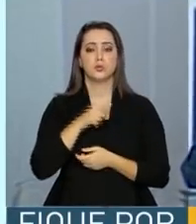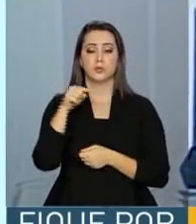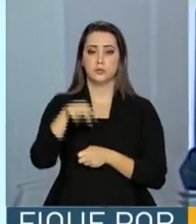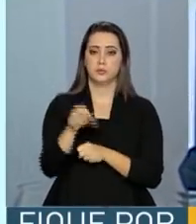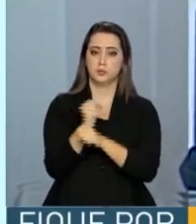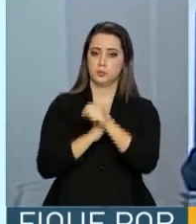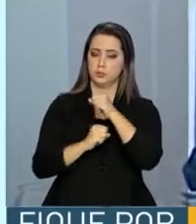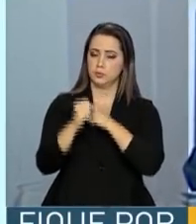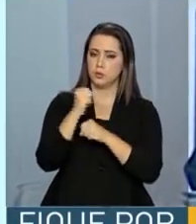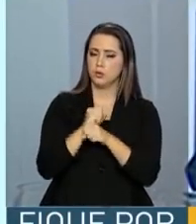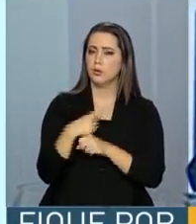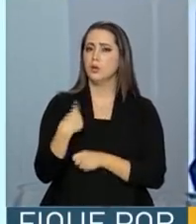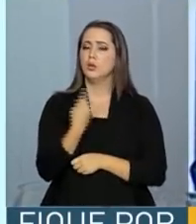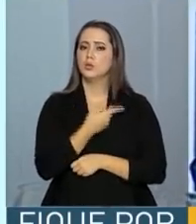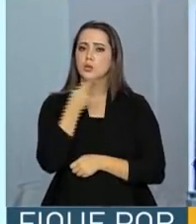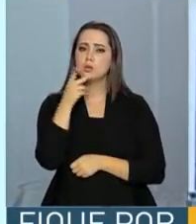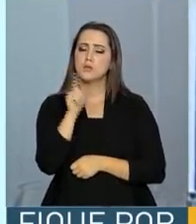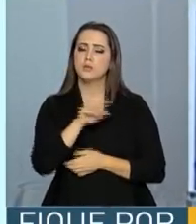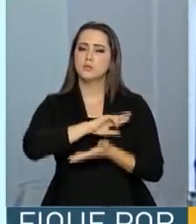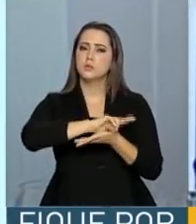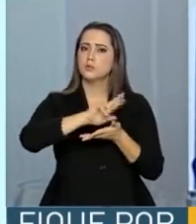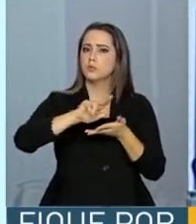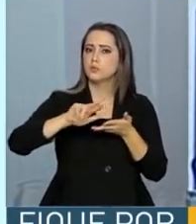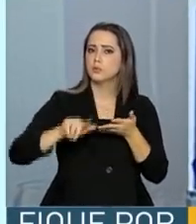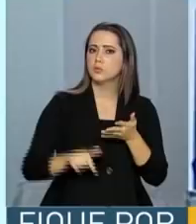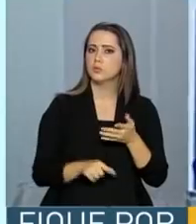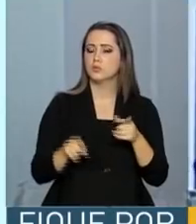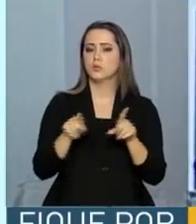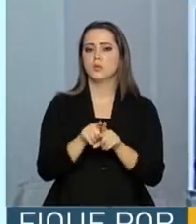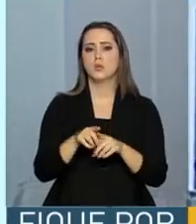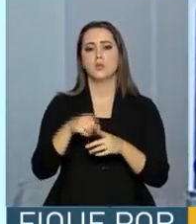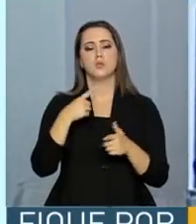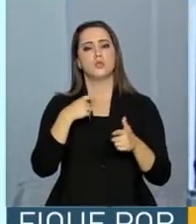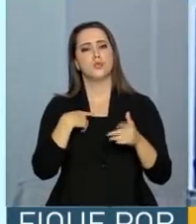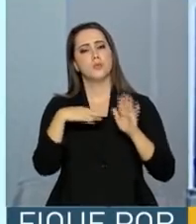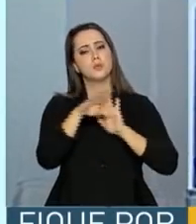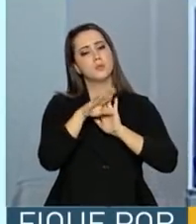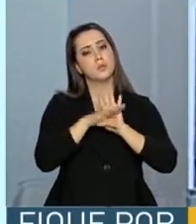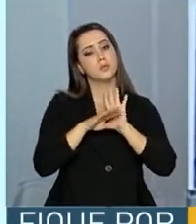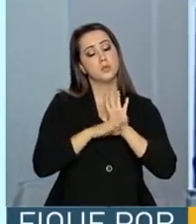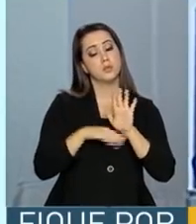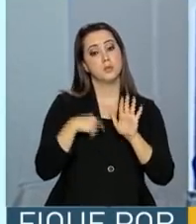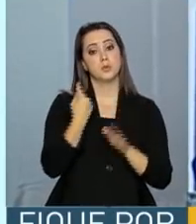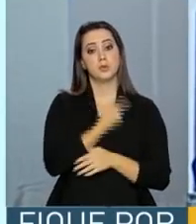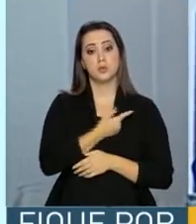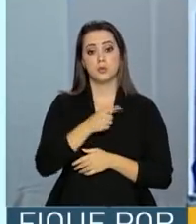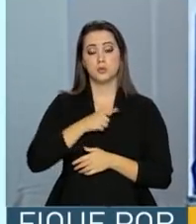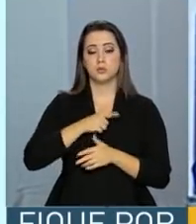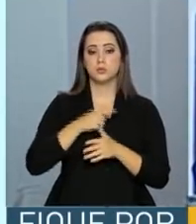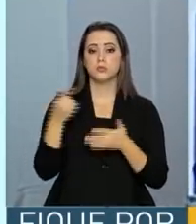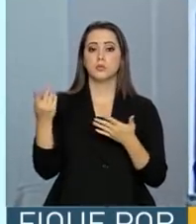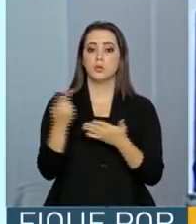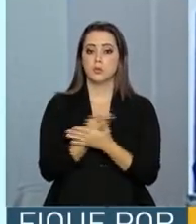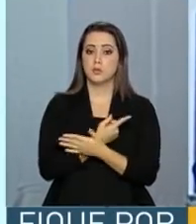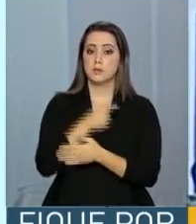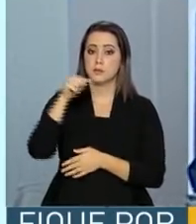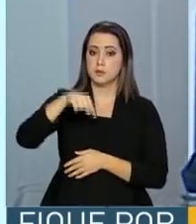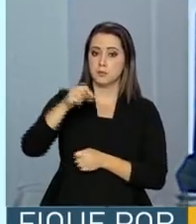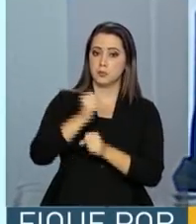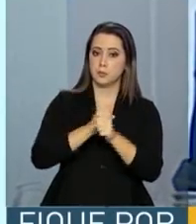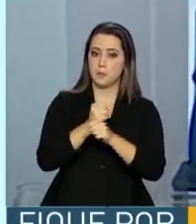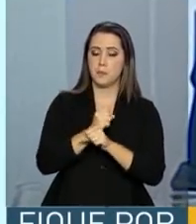passado nós dissemos muitas muitos programas muitas coisas que nós iríamos a realizar neste ano